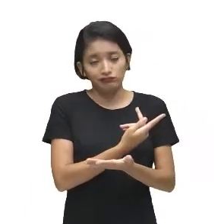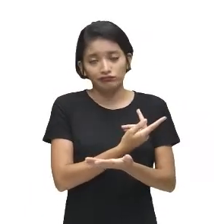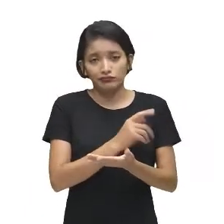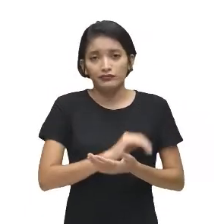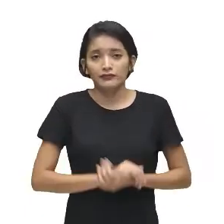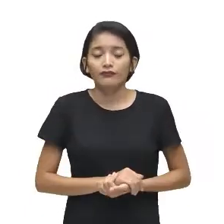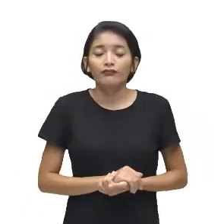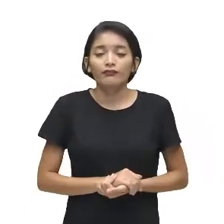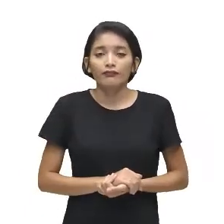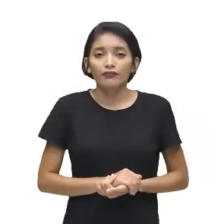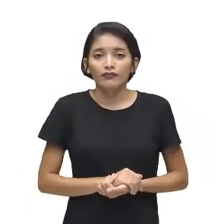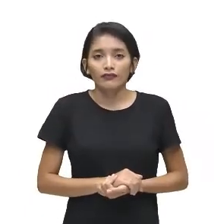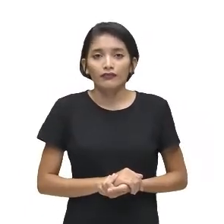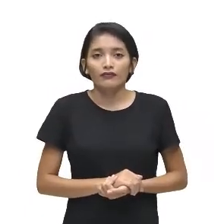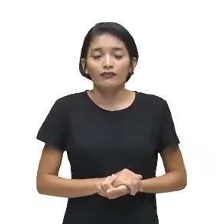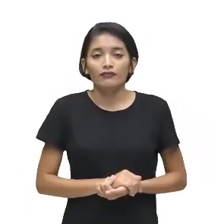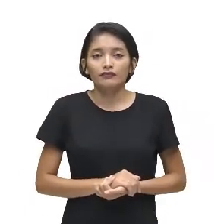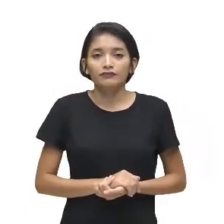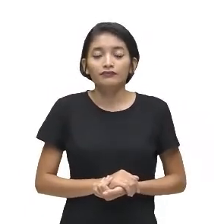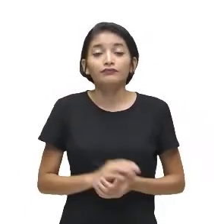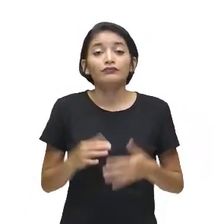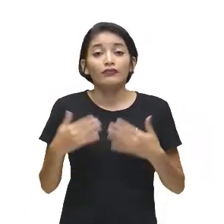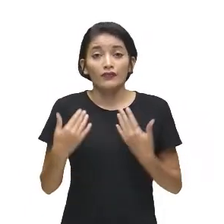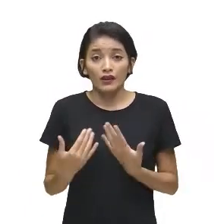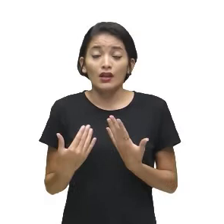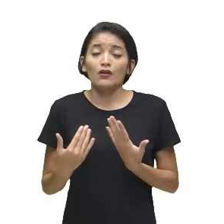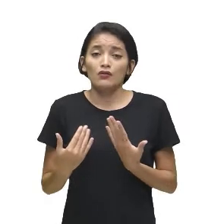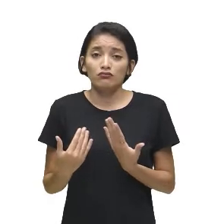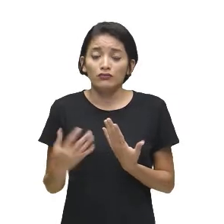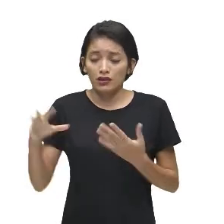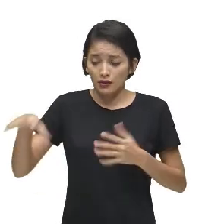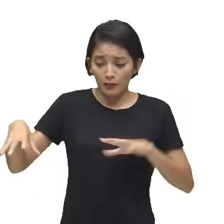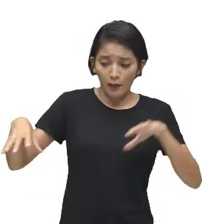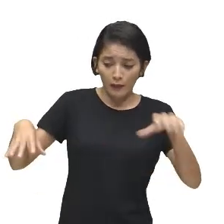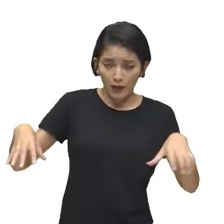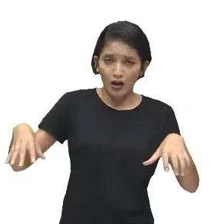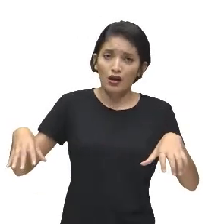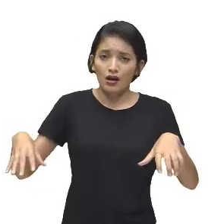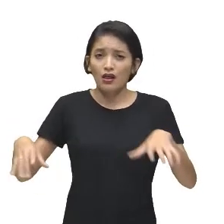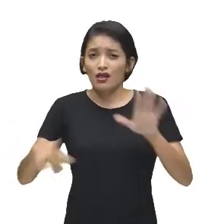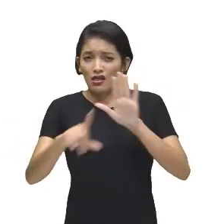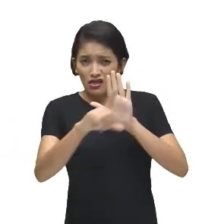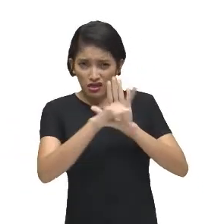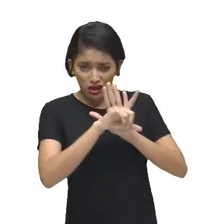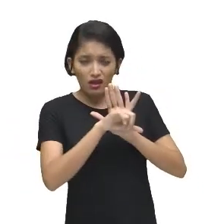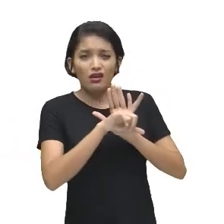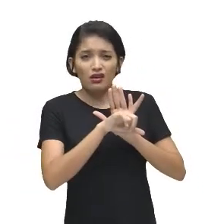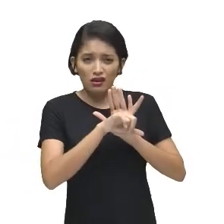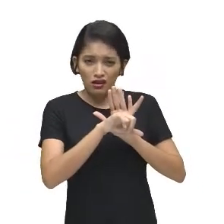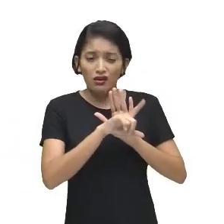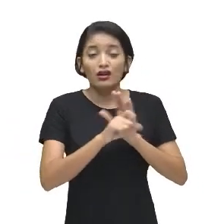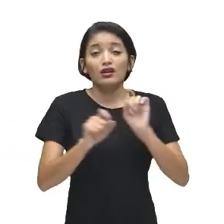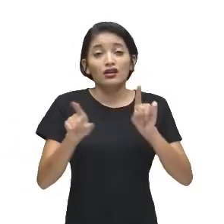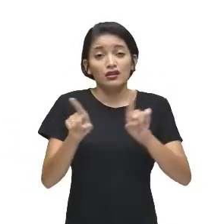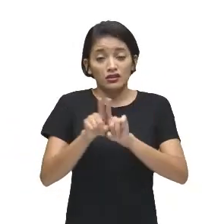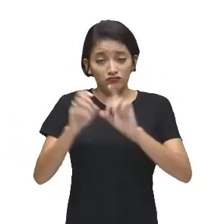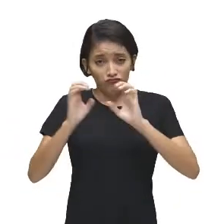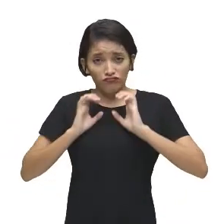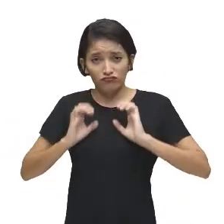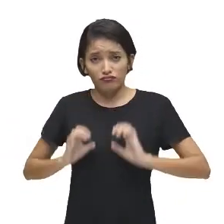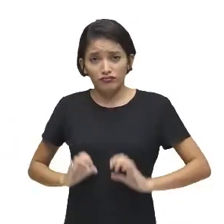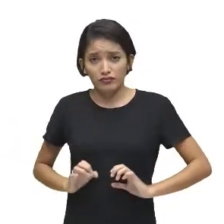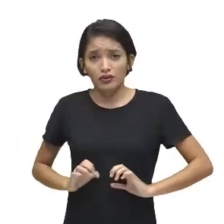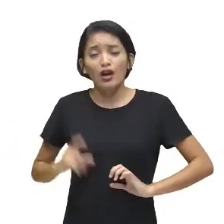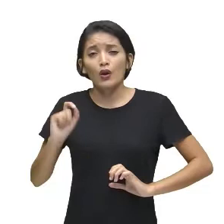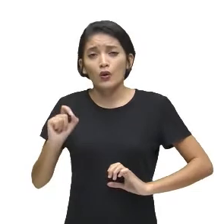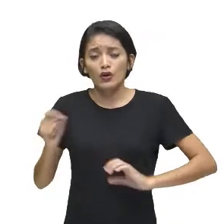sua cosmovisão. Então, essa dimensão de lei, de ética, faz